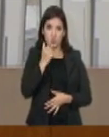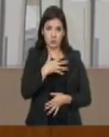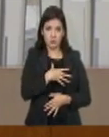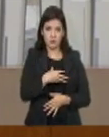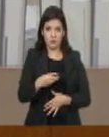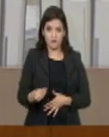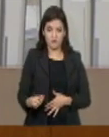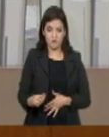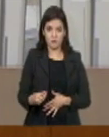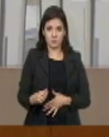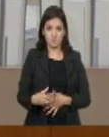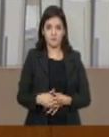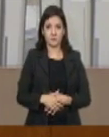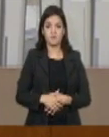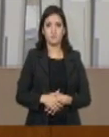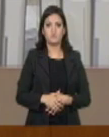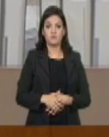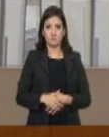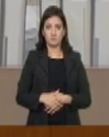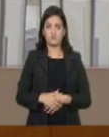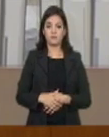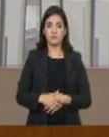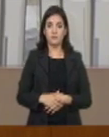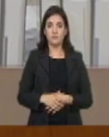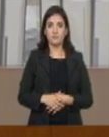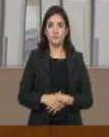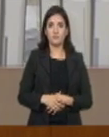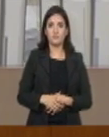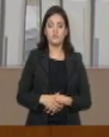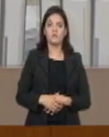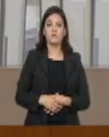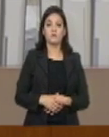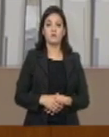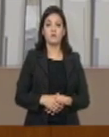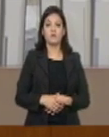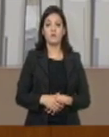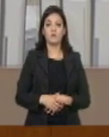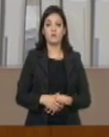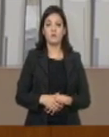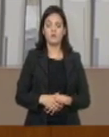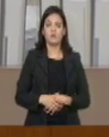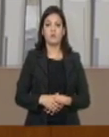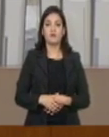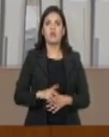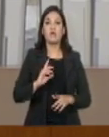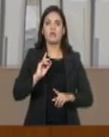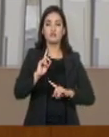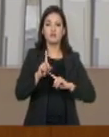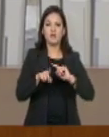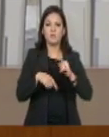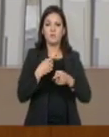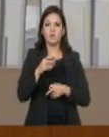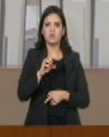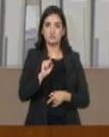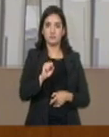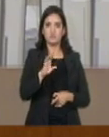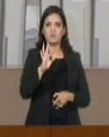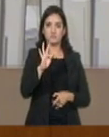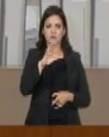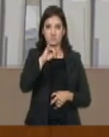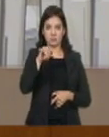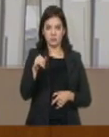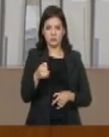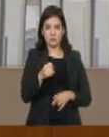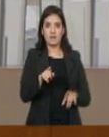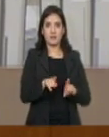obrigação alimentícia e do depositário infiel. Depois, o Superior Tribunal de Justiça e, finalmente, esse